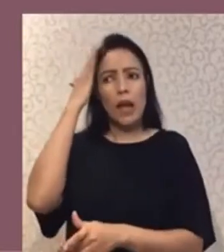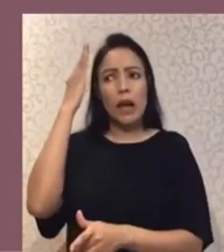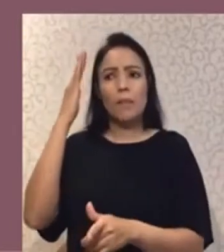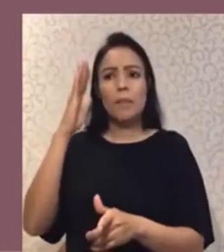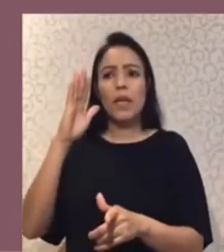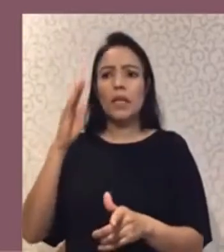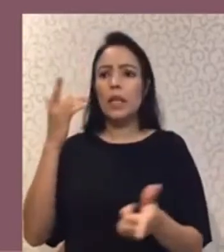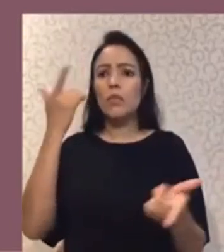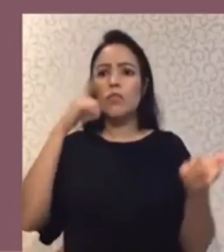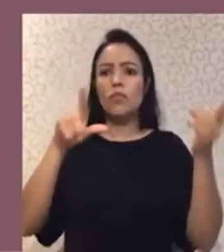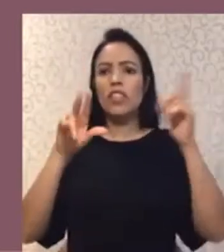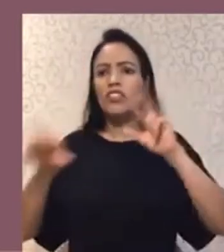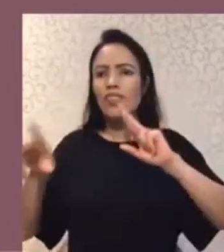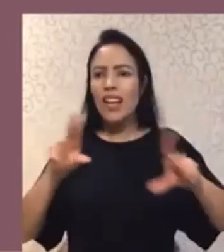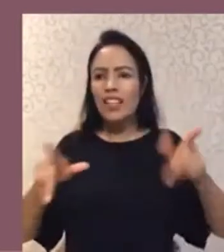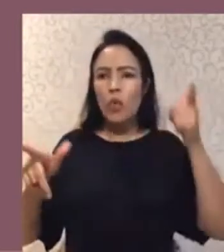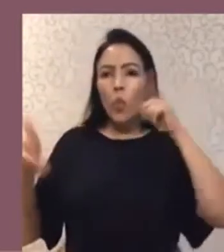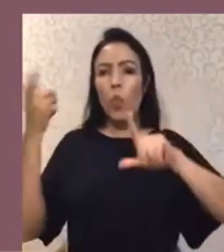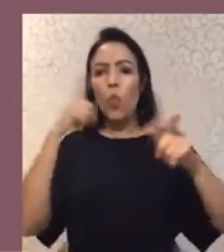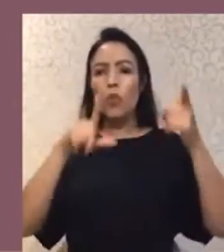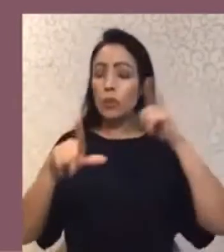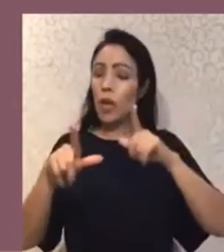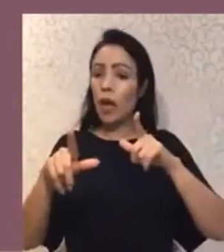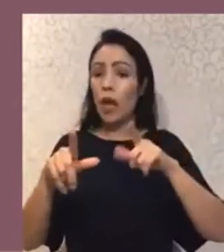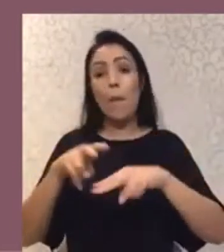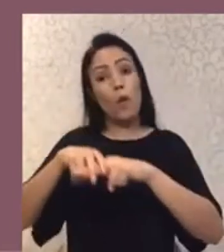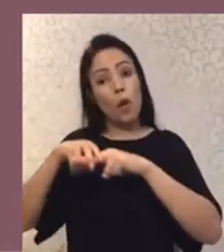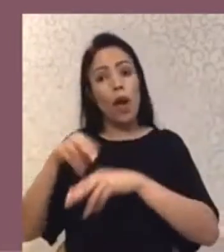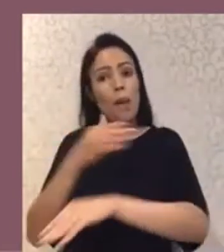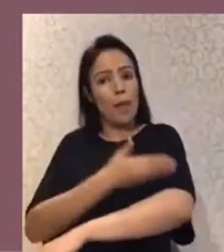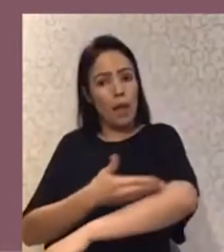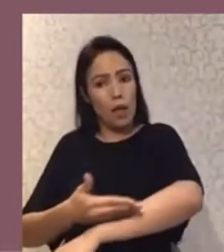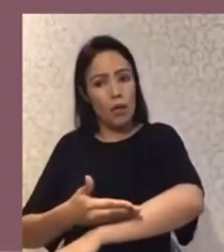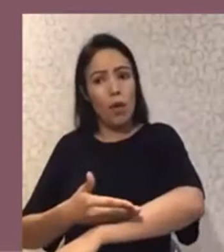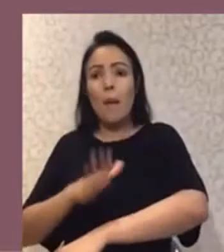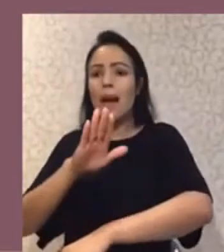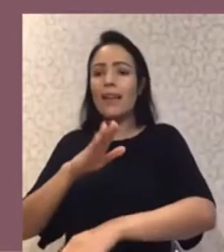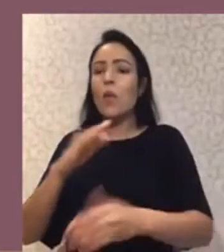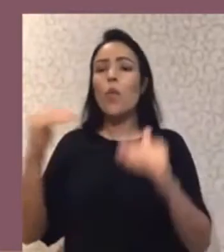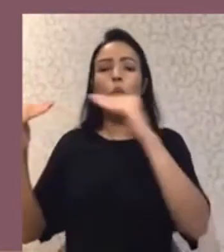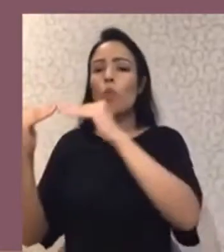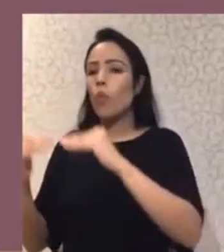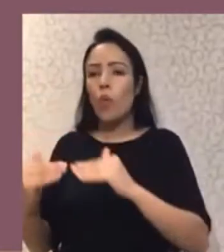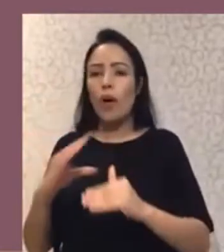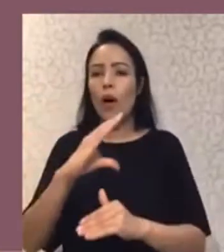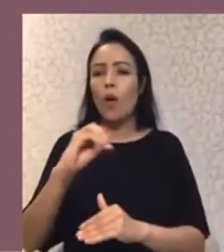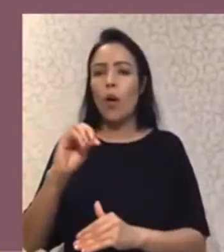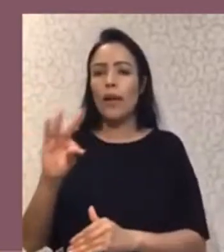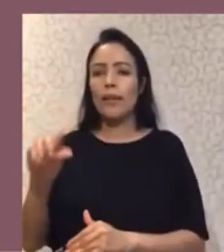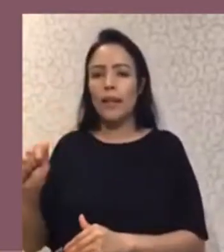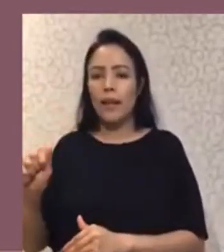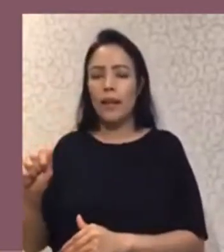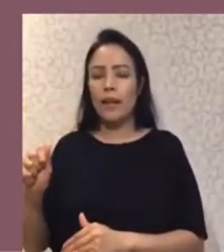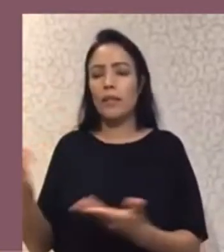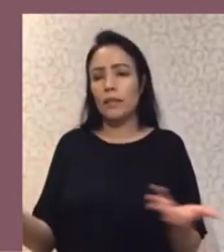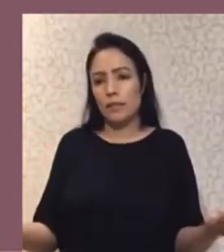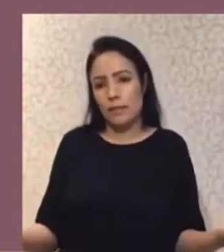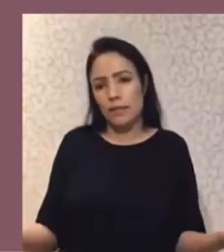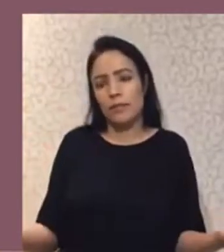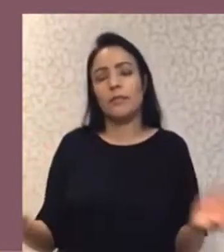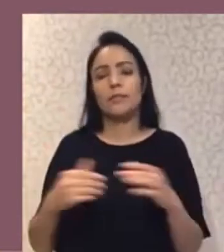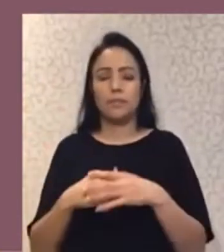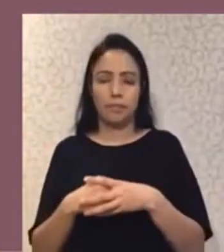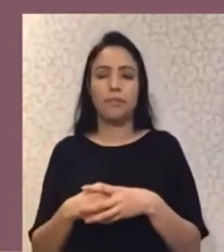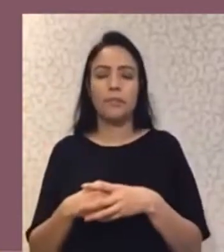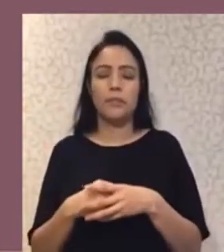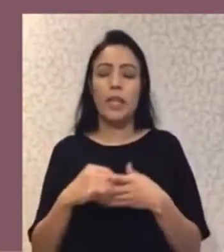a vantagem. E aí vem a segunda parte da sua pergunta. Como é que eles são produtores ativos do racismo, né? A isso que